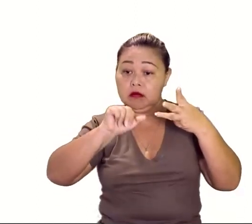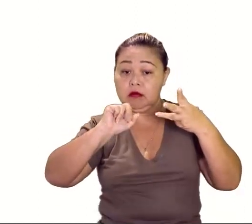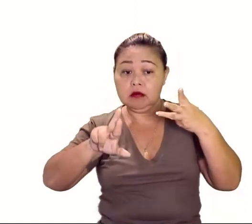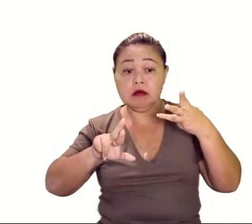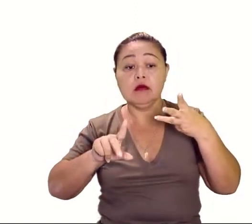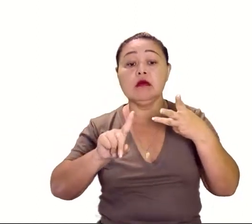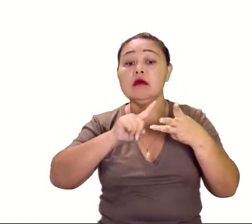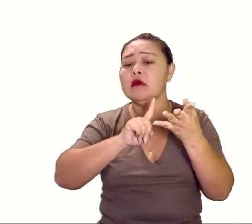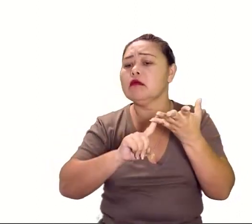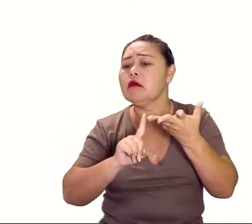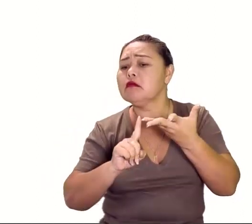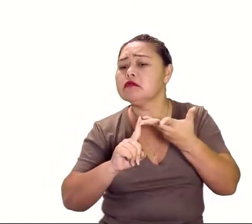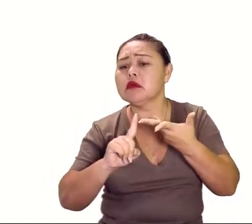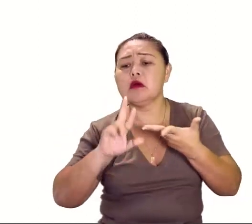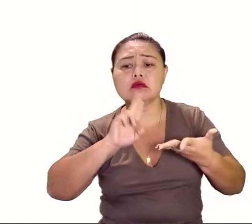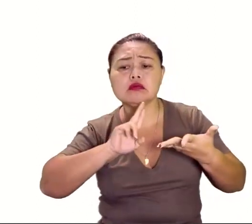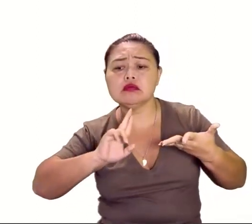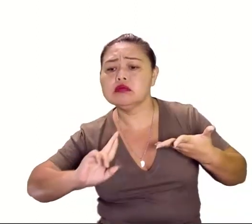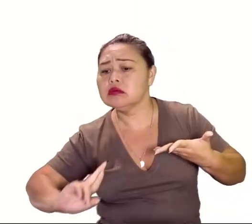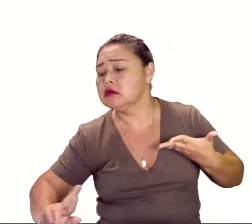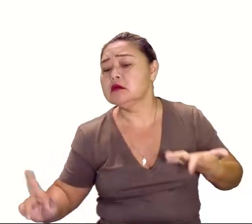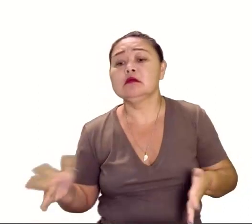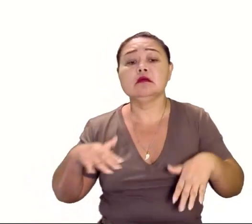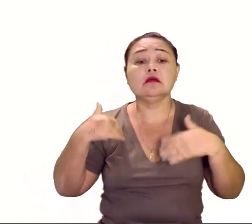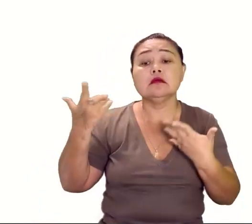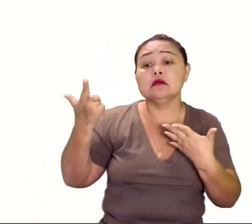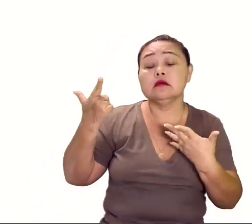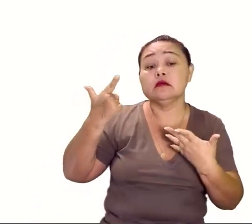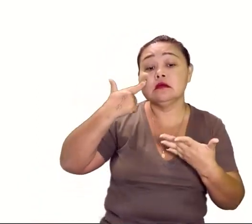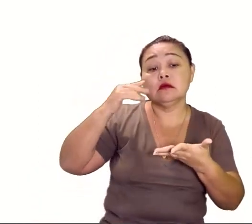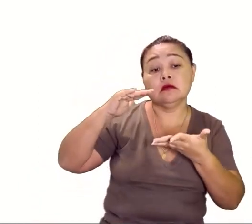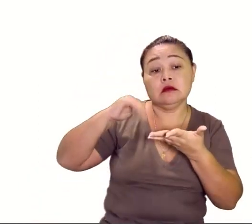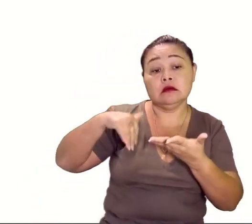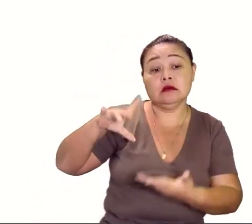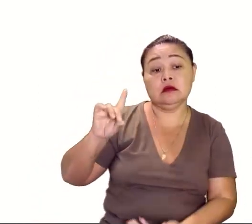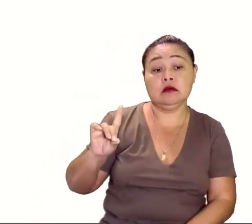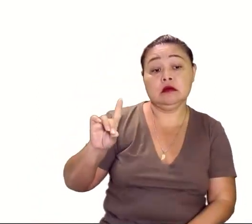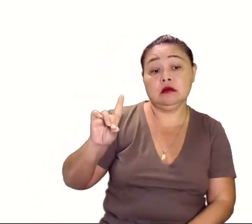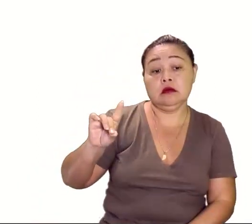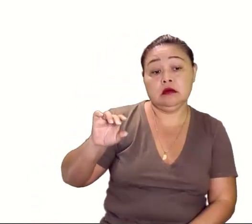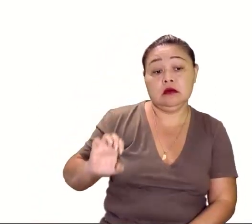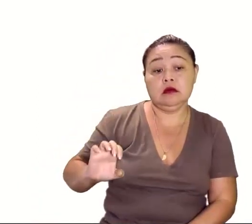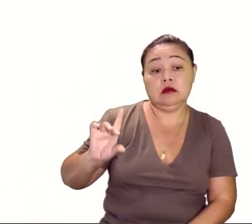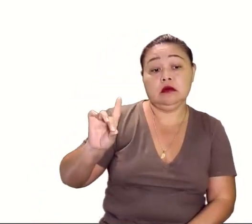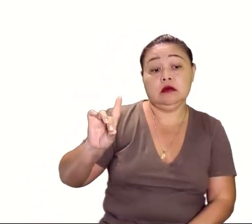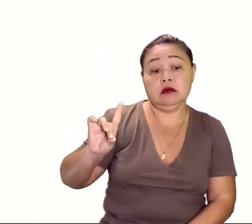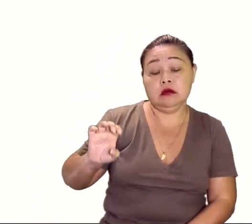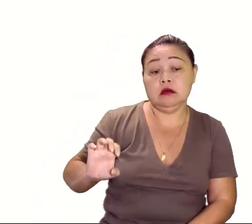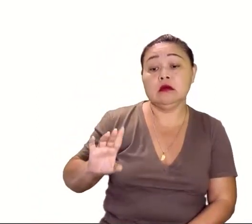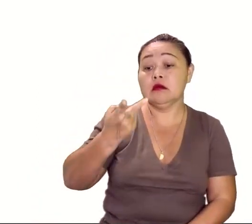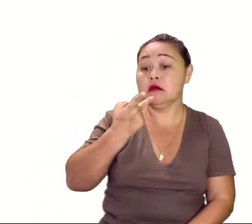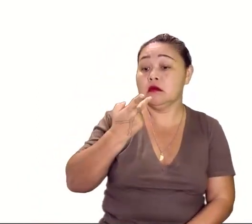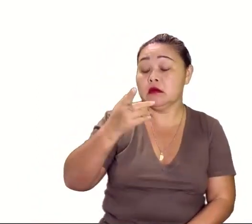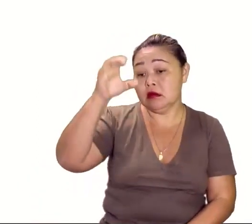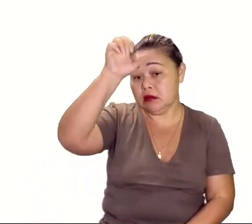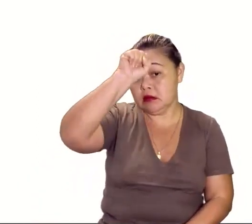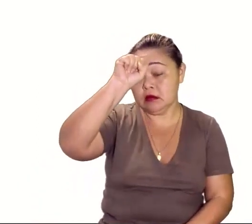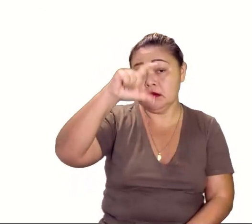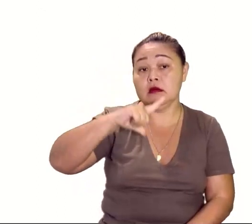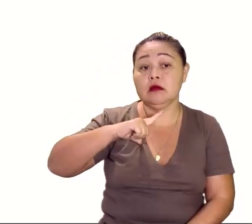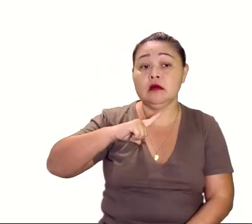soluções reais ou infinitas soluções reais. Aqui já podemos excluir a letra D e a letra E, não é? Porque na aula nós aprendemos que